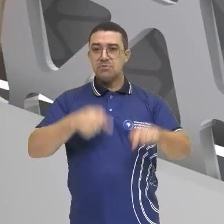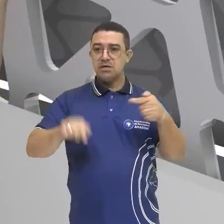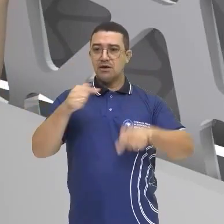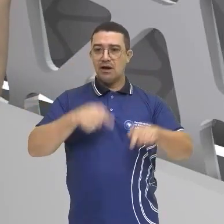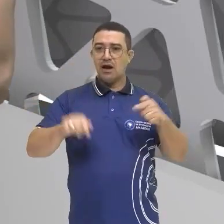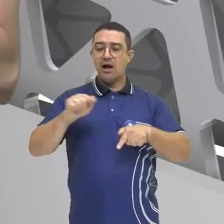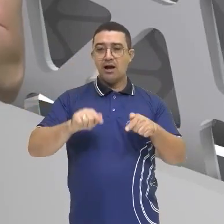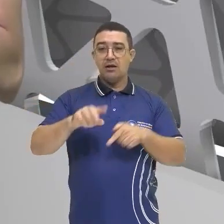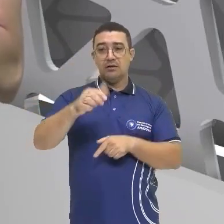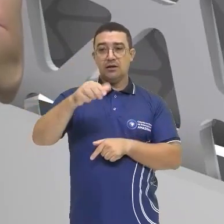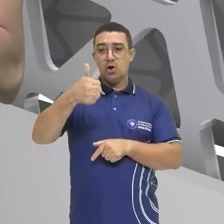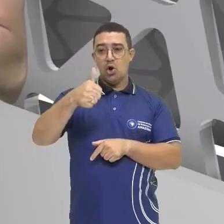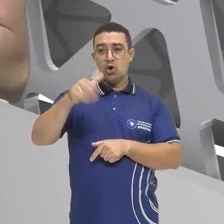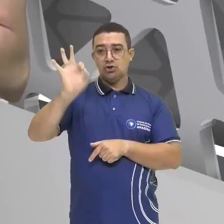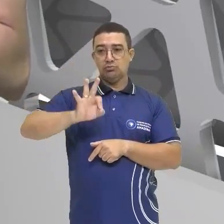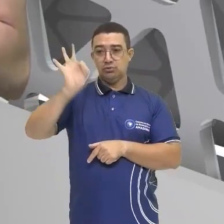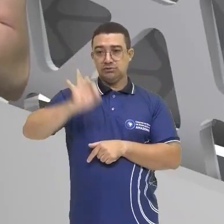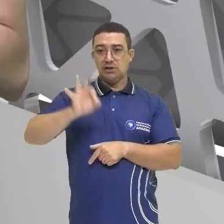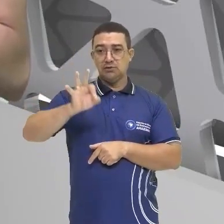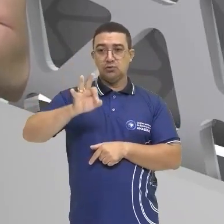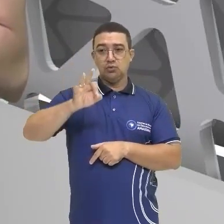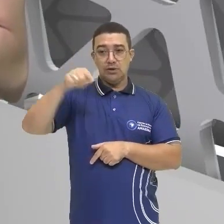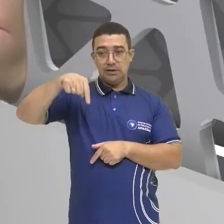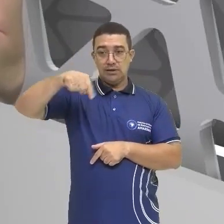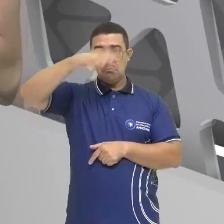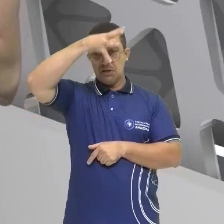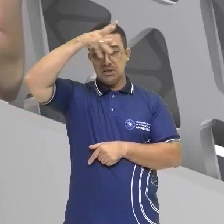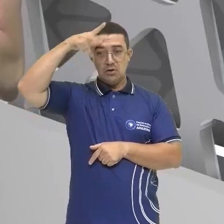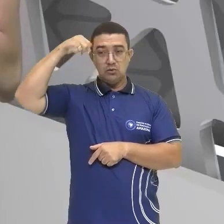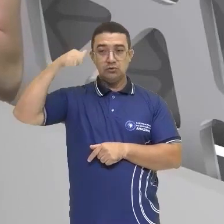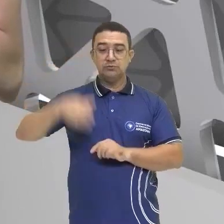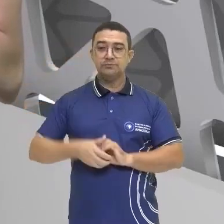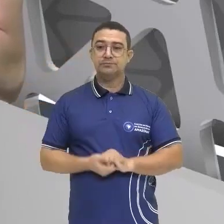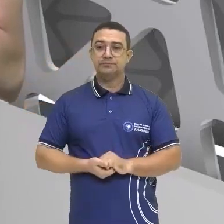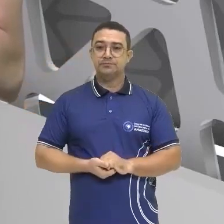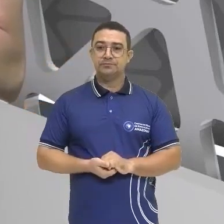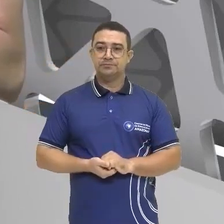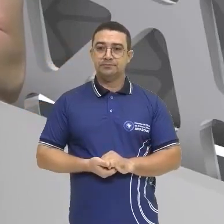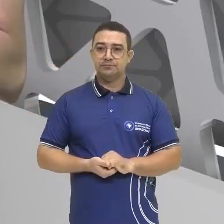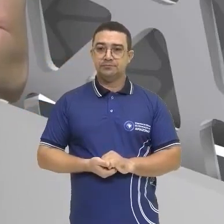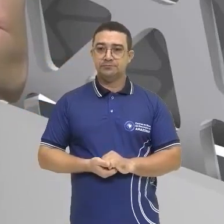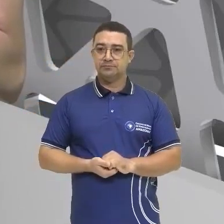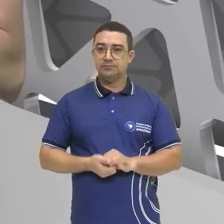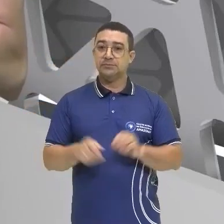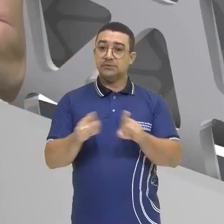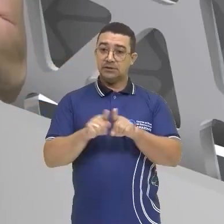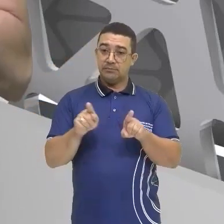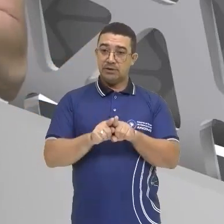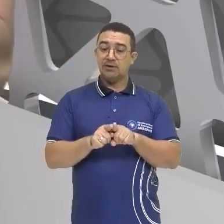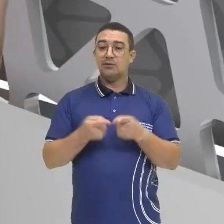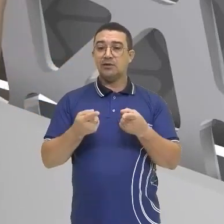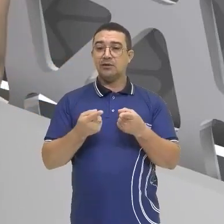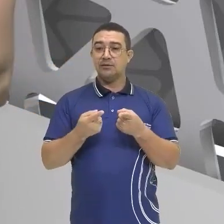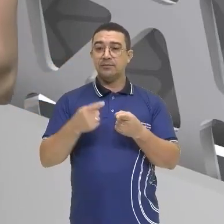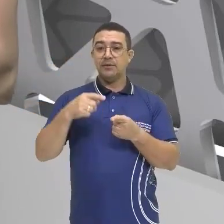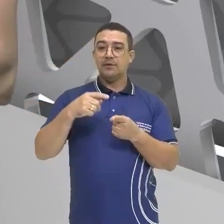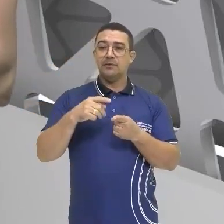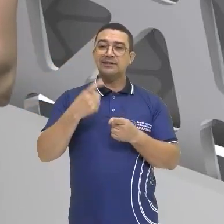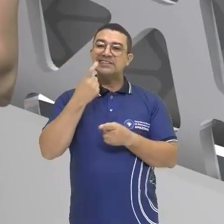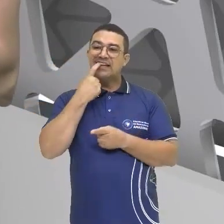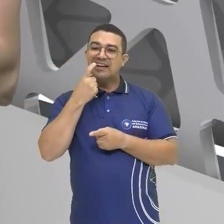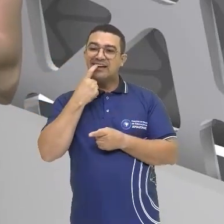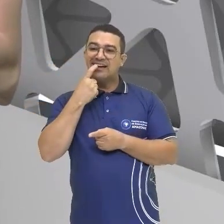produção industrial aqui no Polo de Manaus, cerca de 11%, o termoplástico, que representa 8%